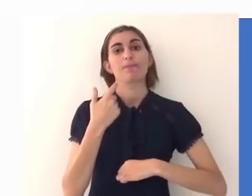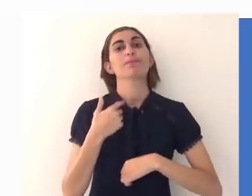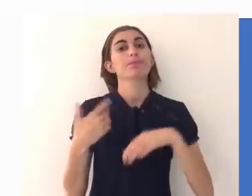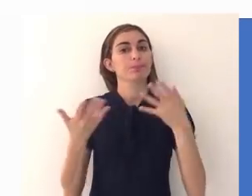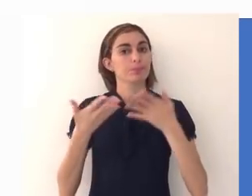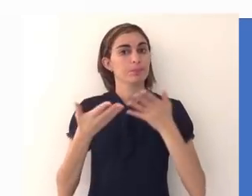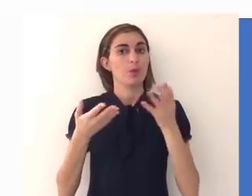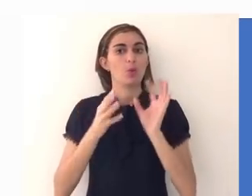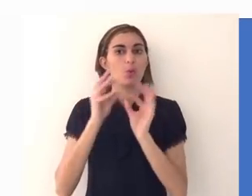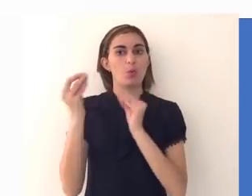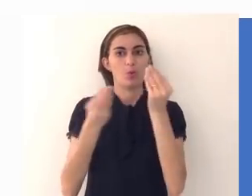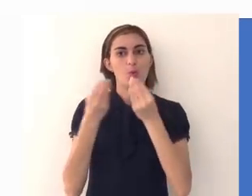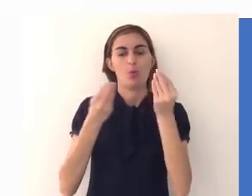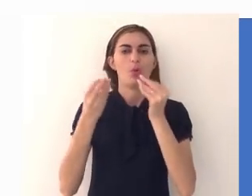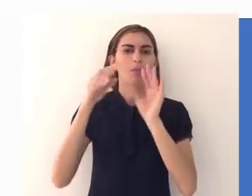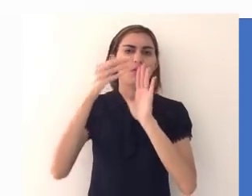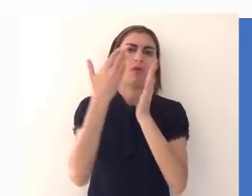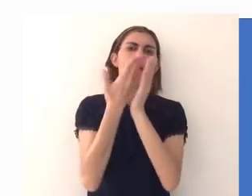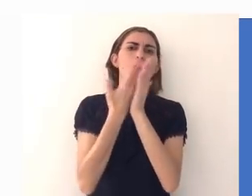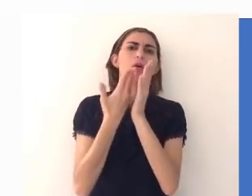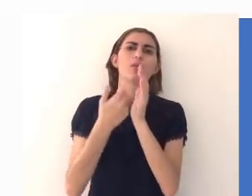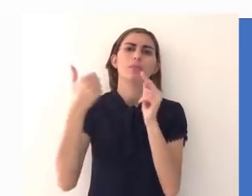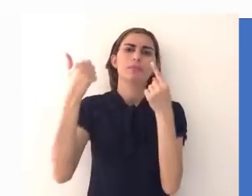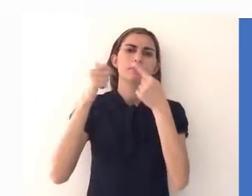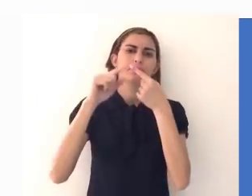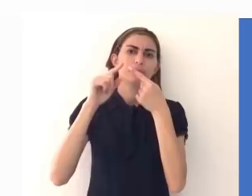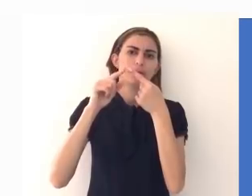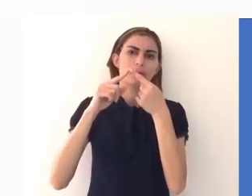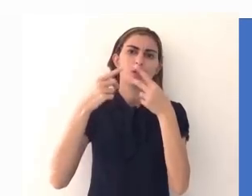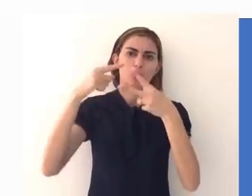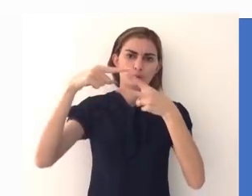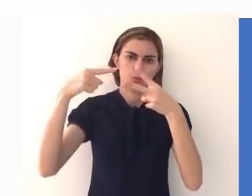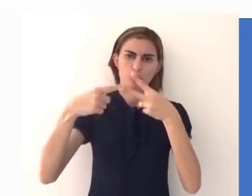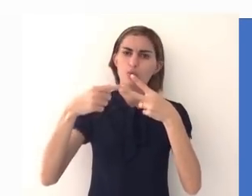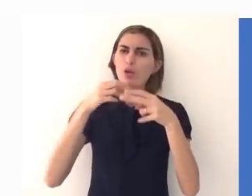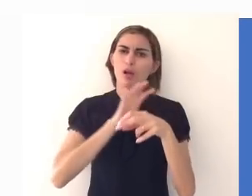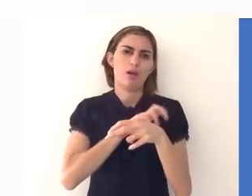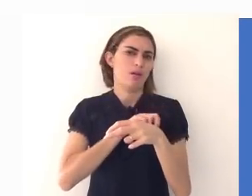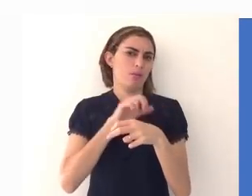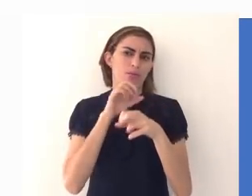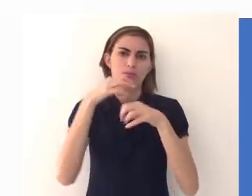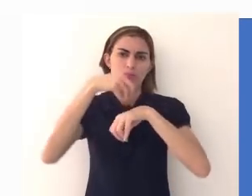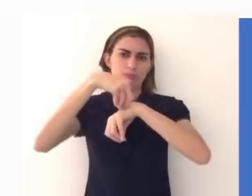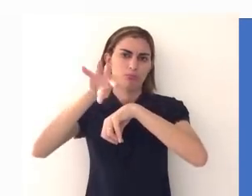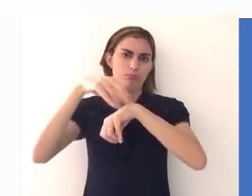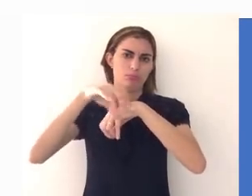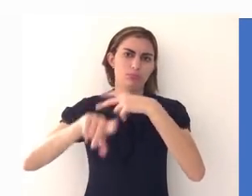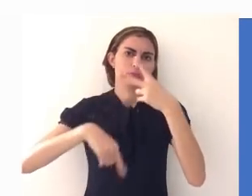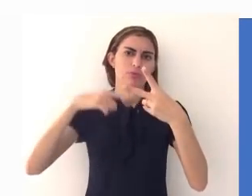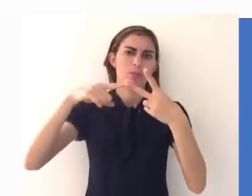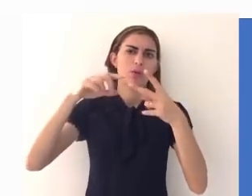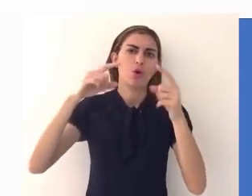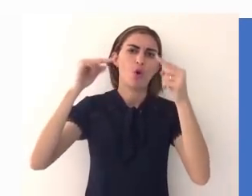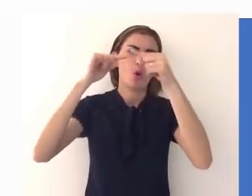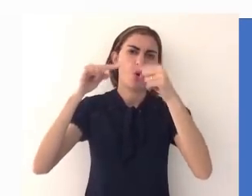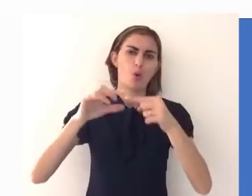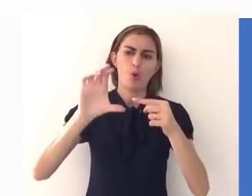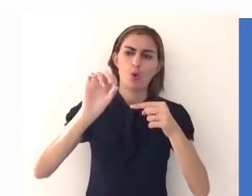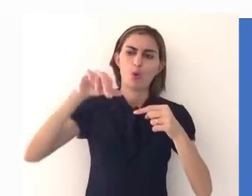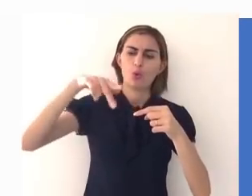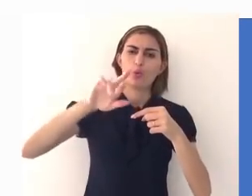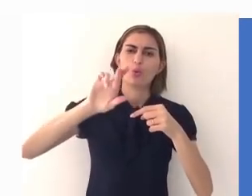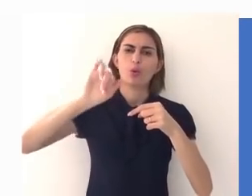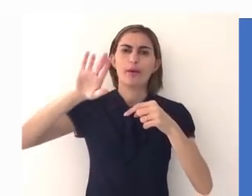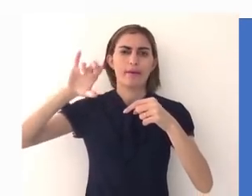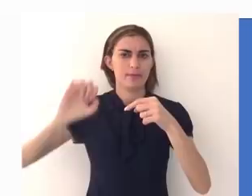ver agora a divisão da nossa aula. Primeiro eu vou dar duas dicas, adoro dar dicas. Depois a gente vai ver o que é congruência de triângulos,